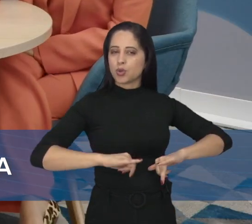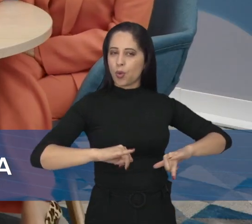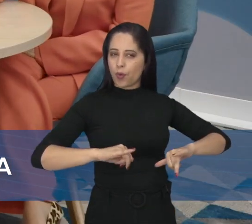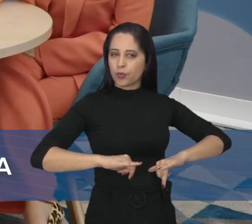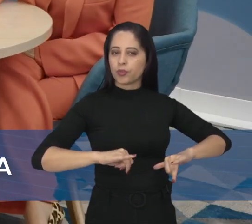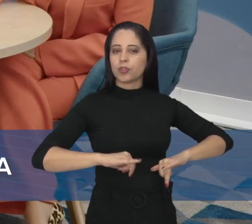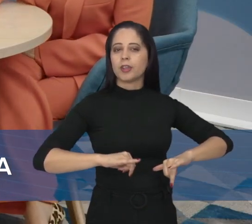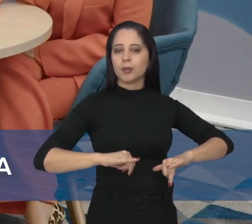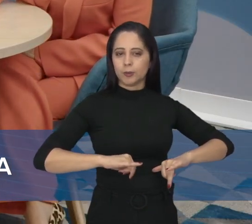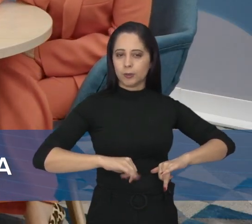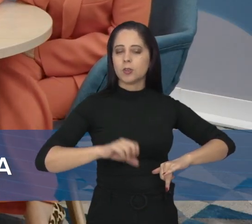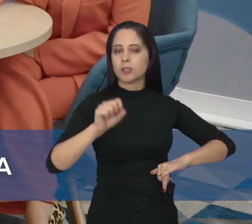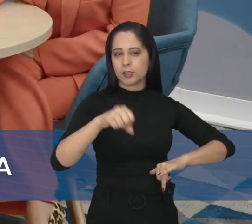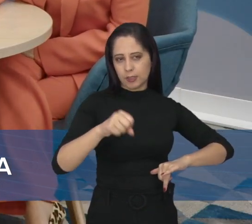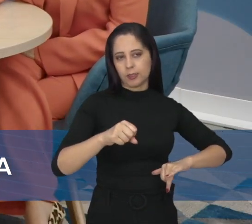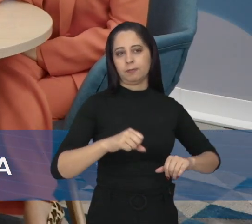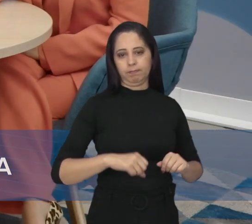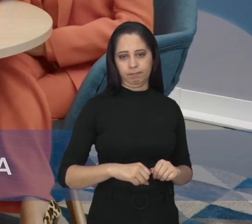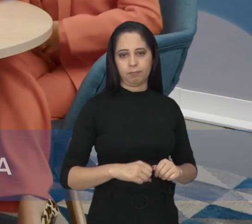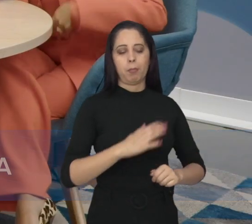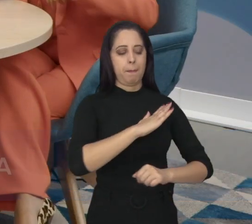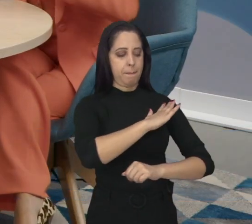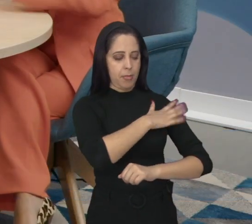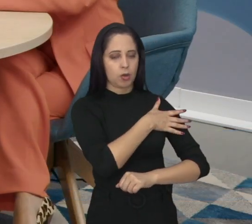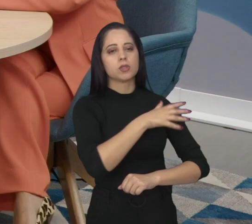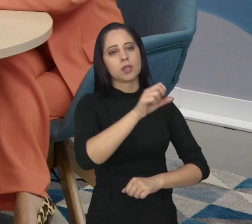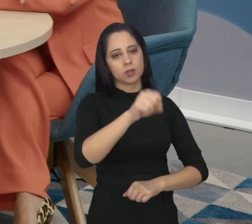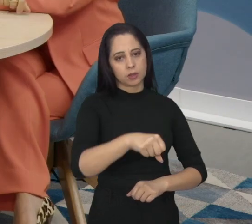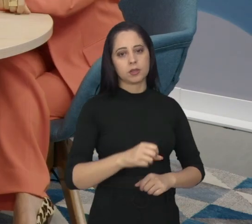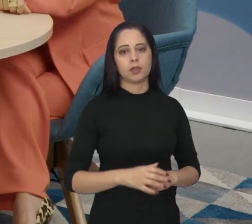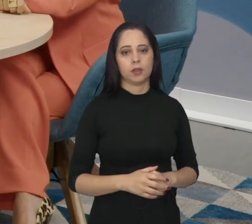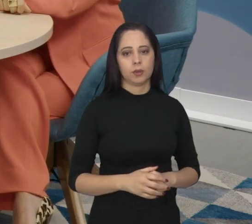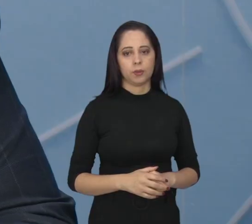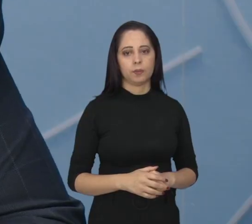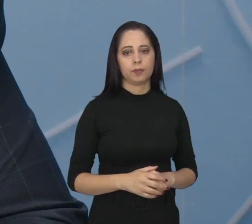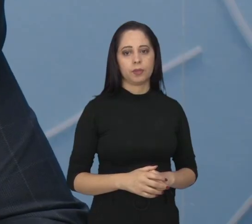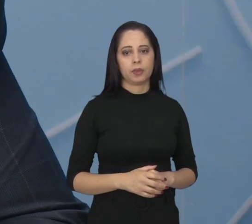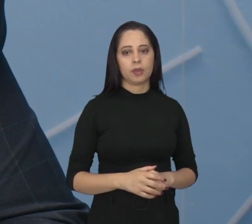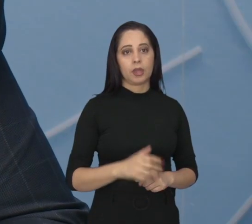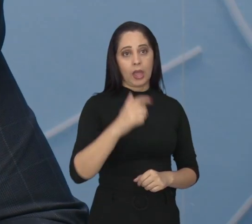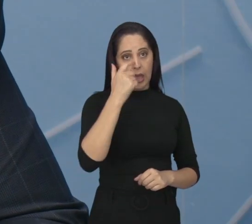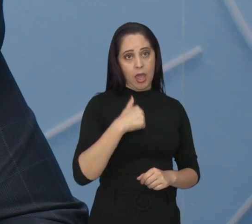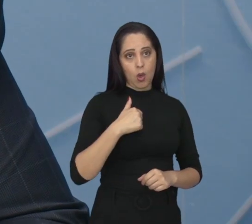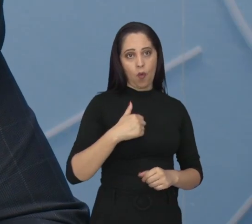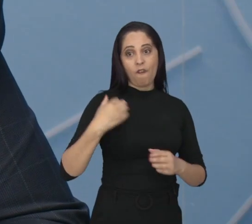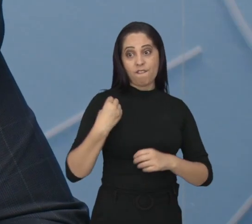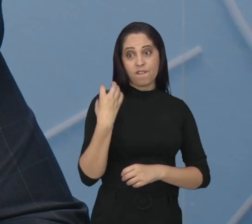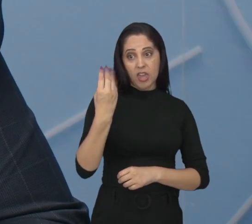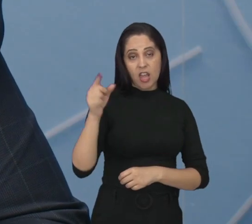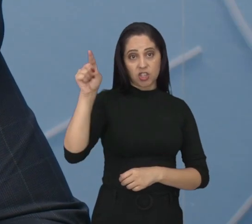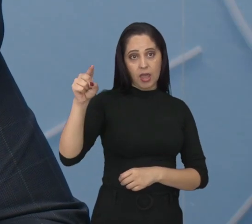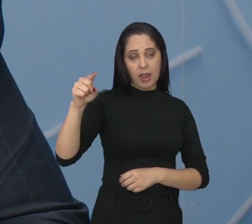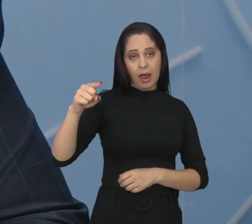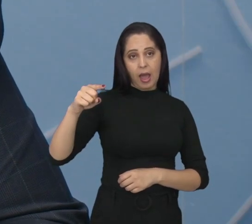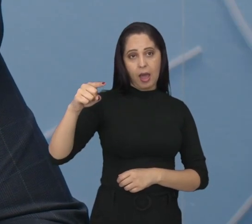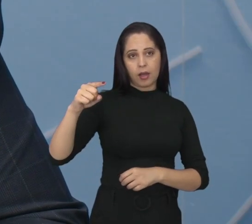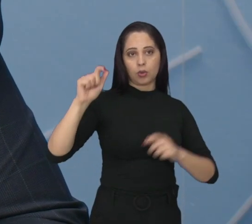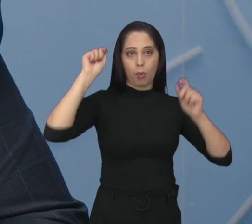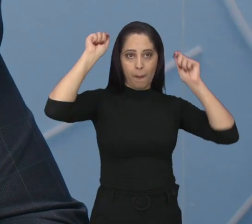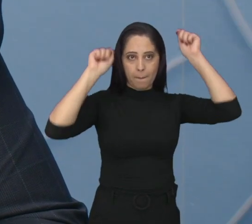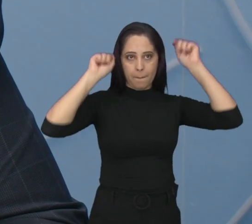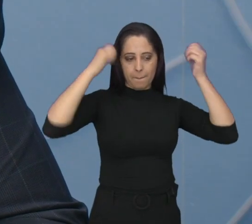sofreram horrores. Perseguição. Eu acabei de chegar do México, num